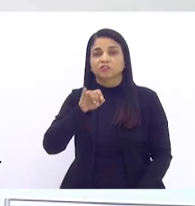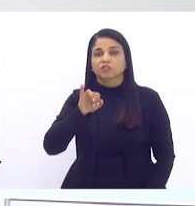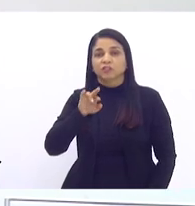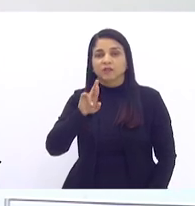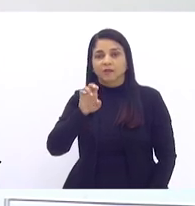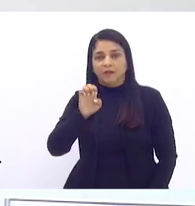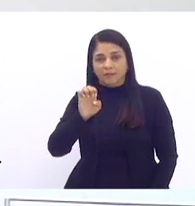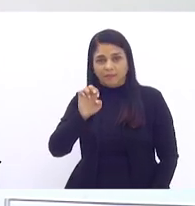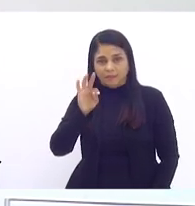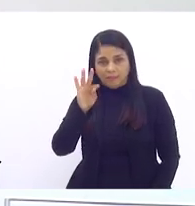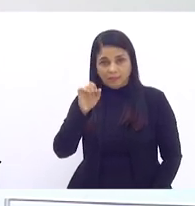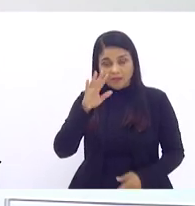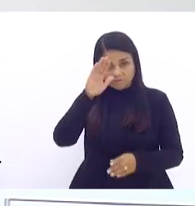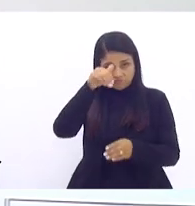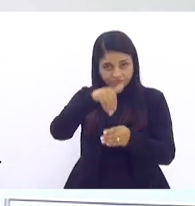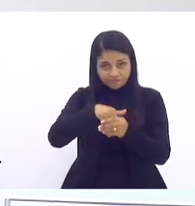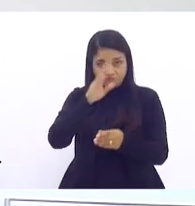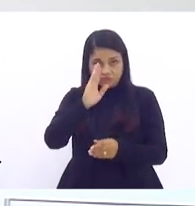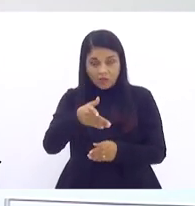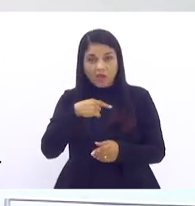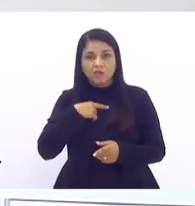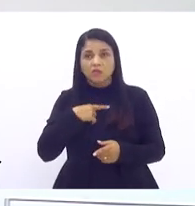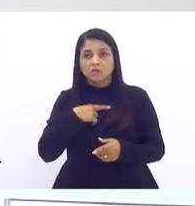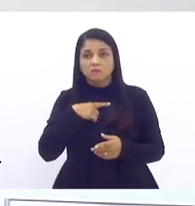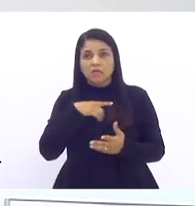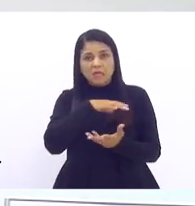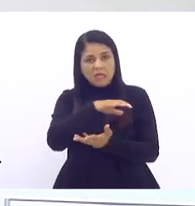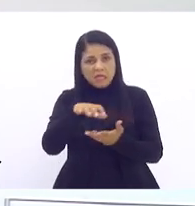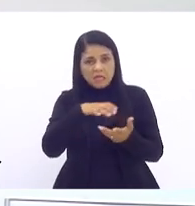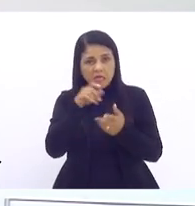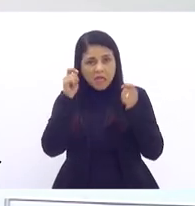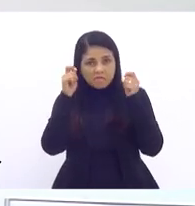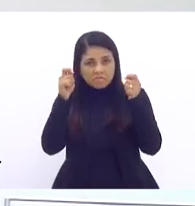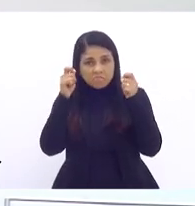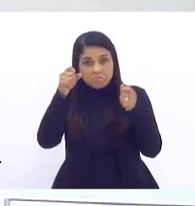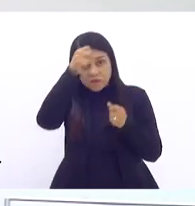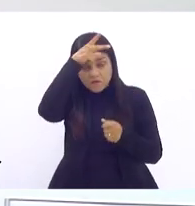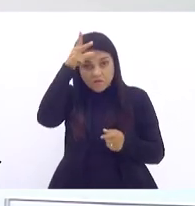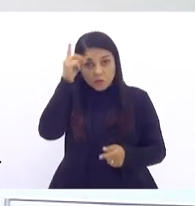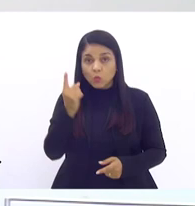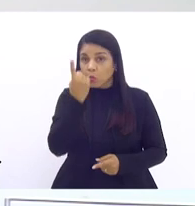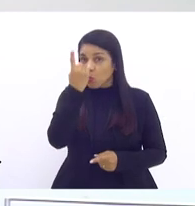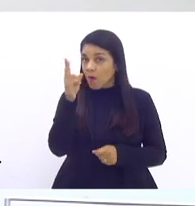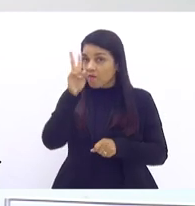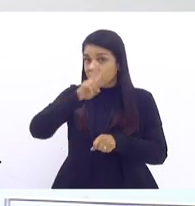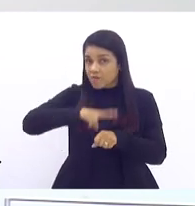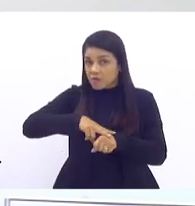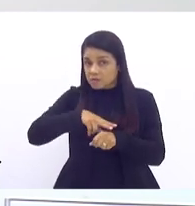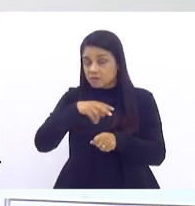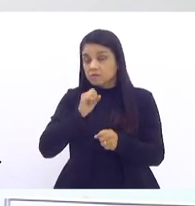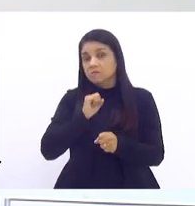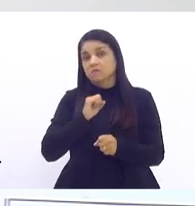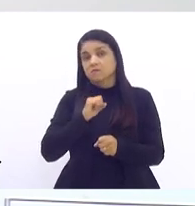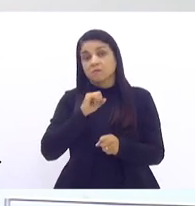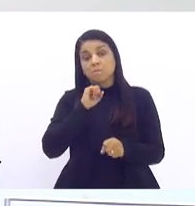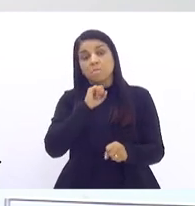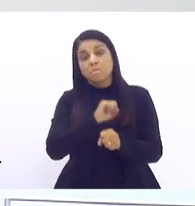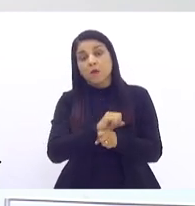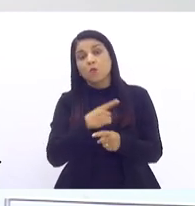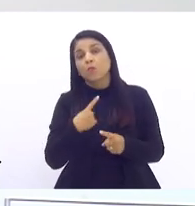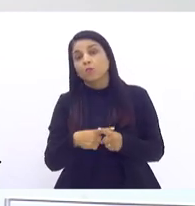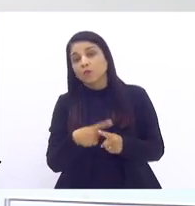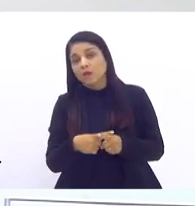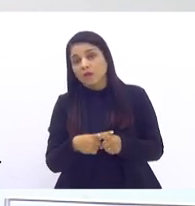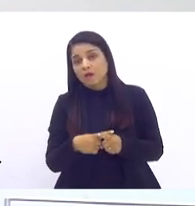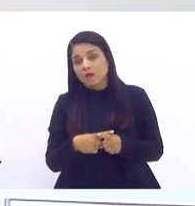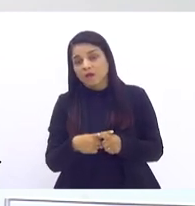nós vimos uma greve de prefeito e os prefeitos pararam por quê é muitos dele porque não tinham recebido